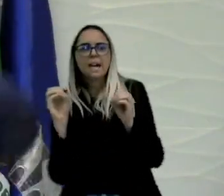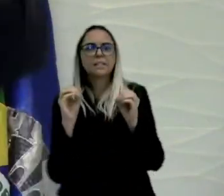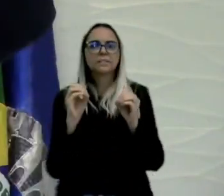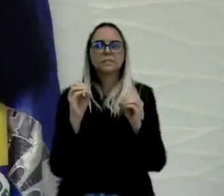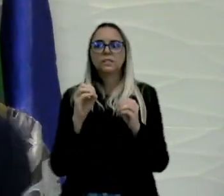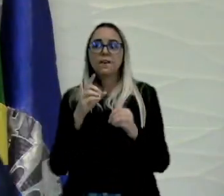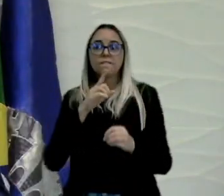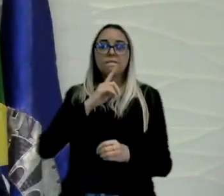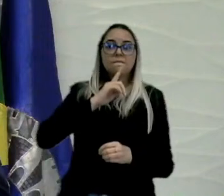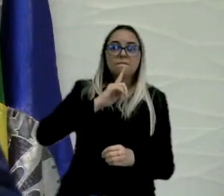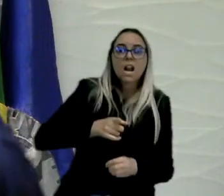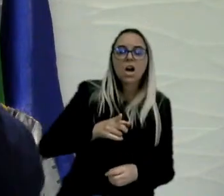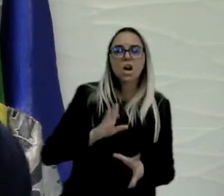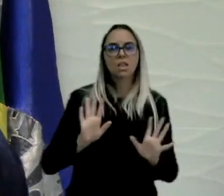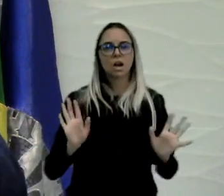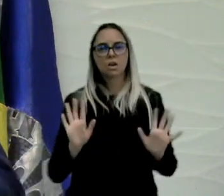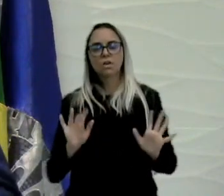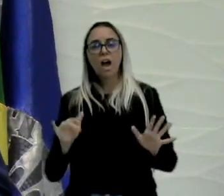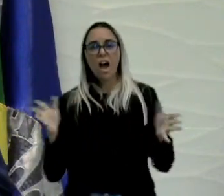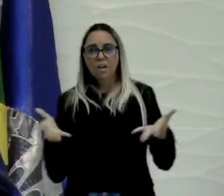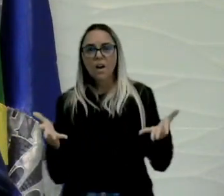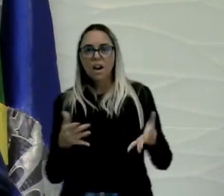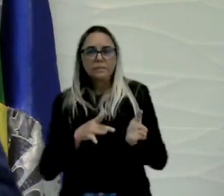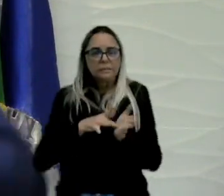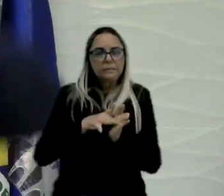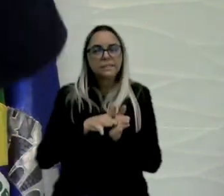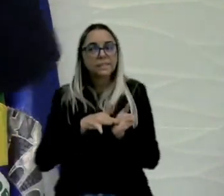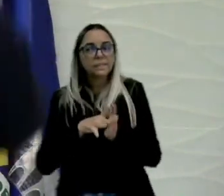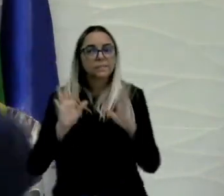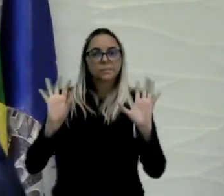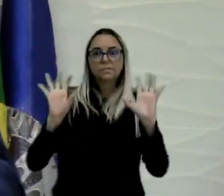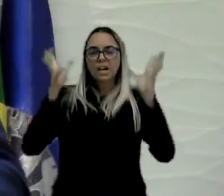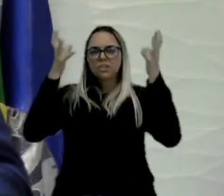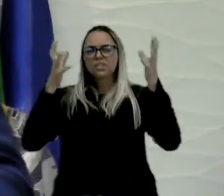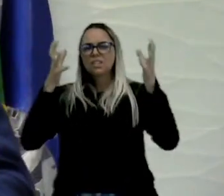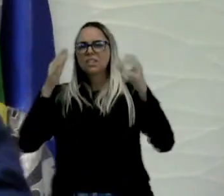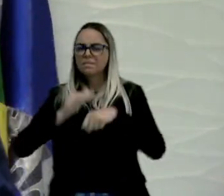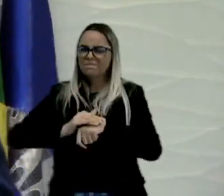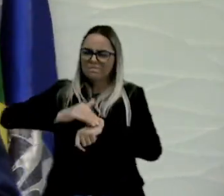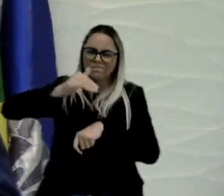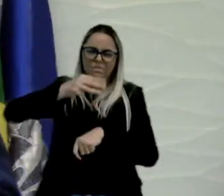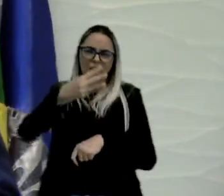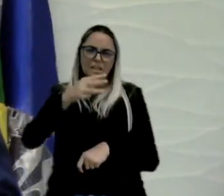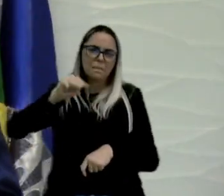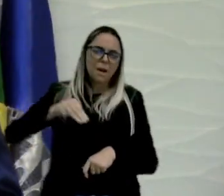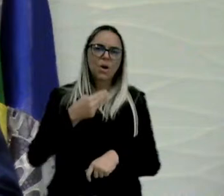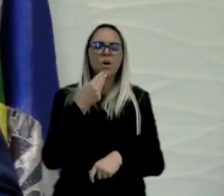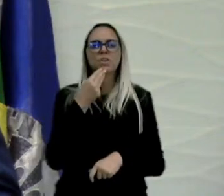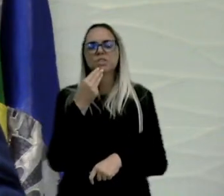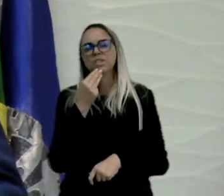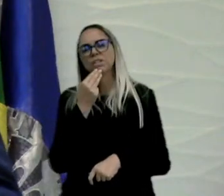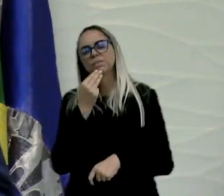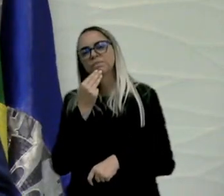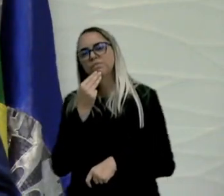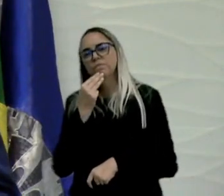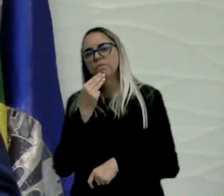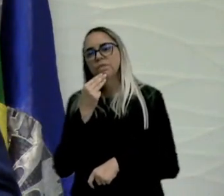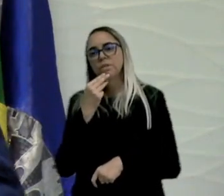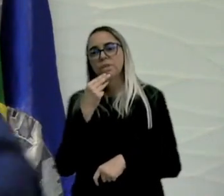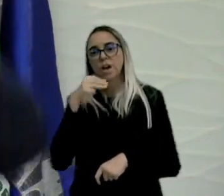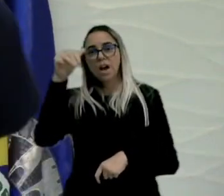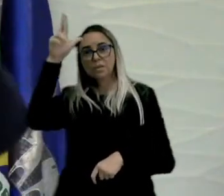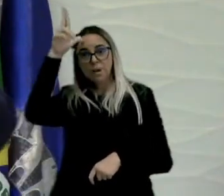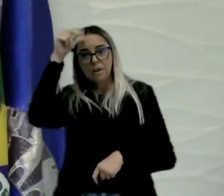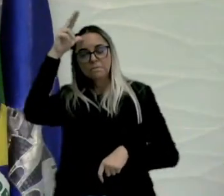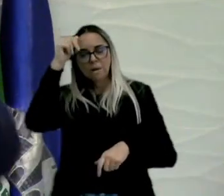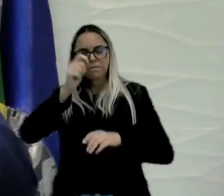agora tá fazendo uma festa tentando iludir o povo gastar mais de 3 milhões numa cavalgada